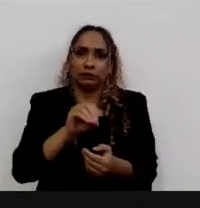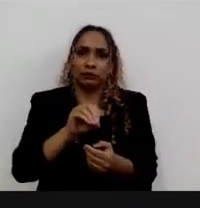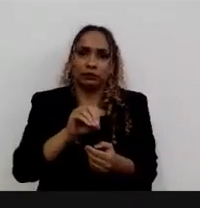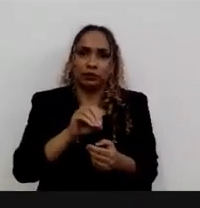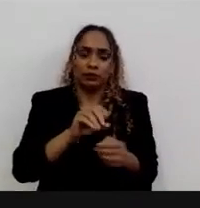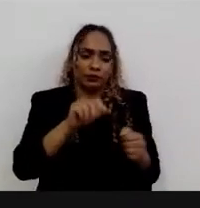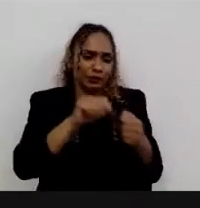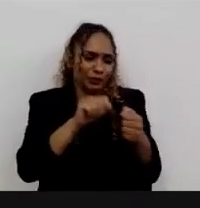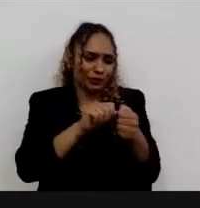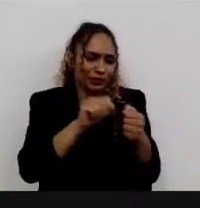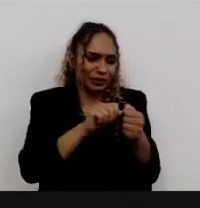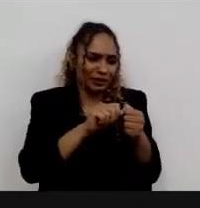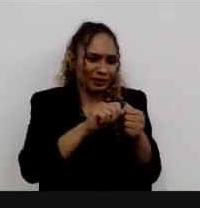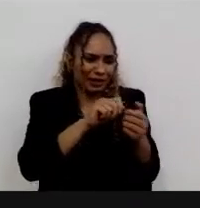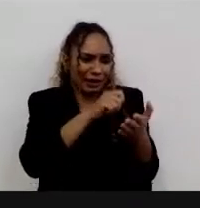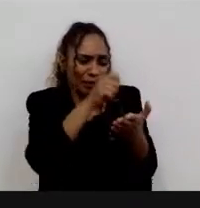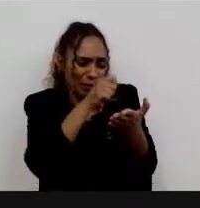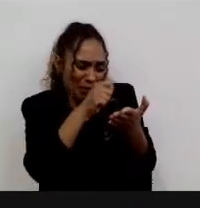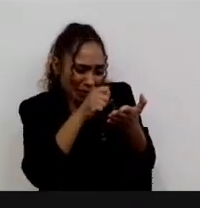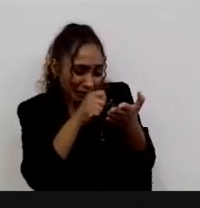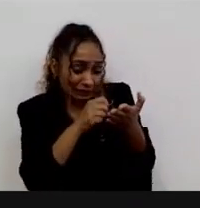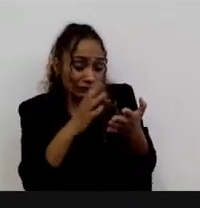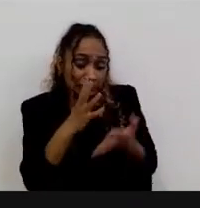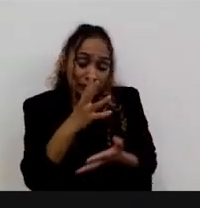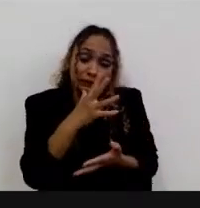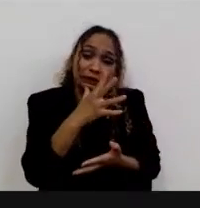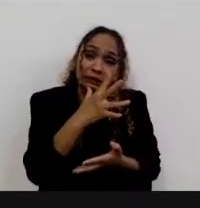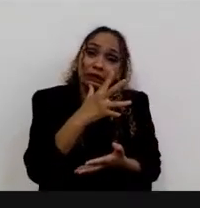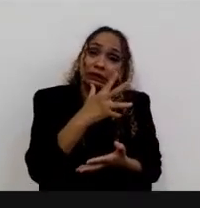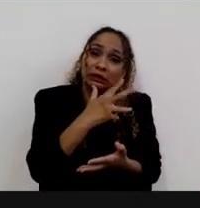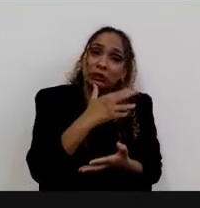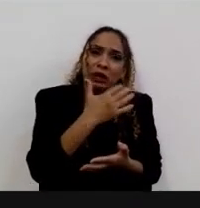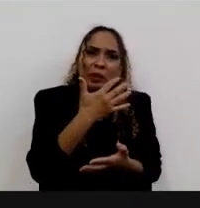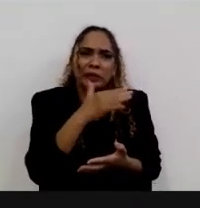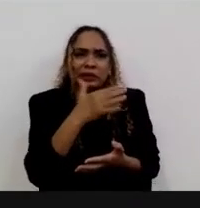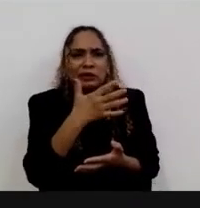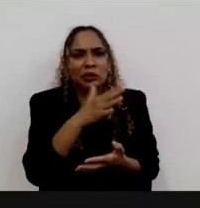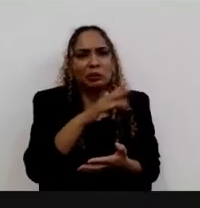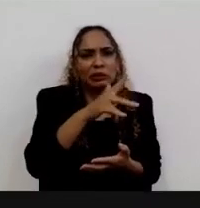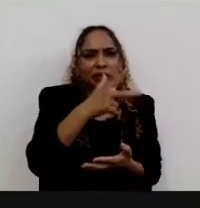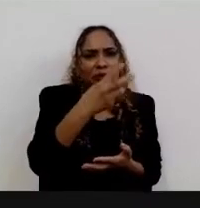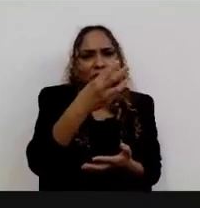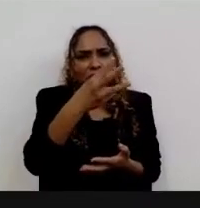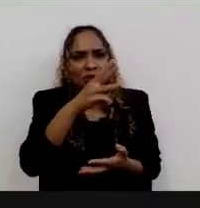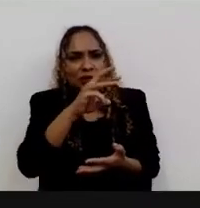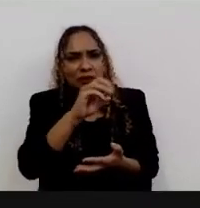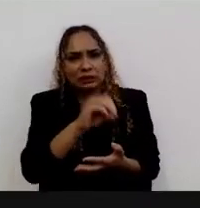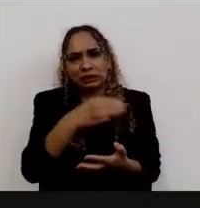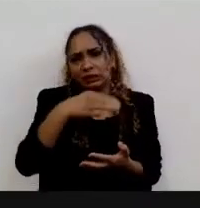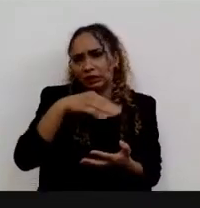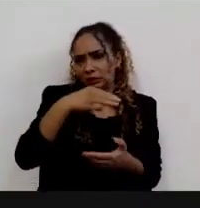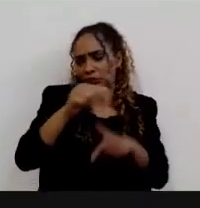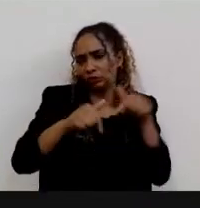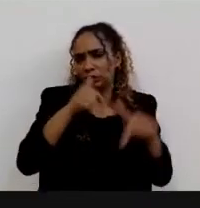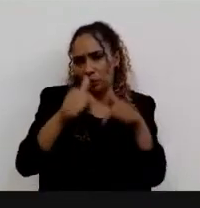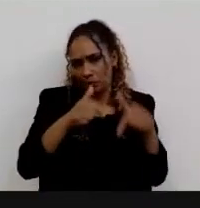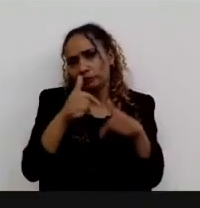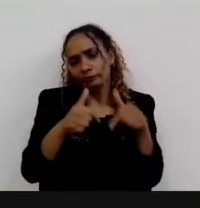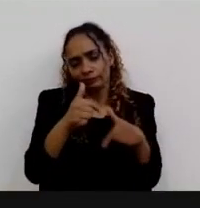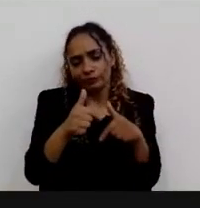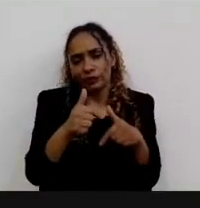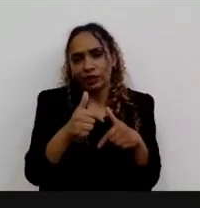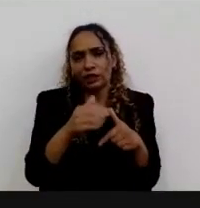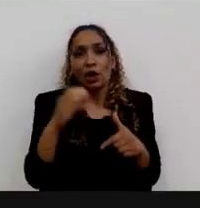fazer manualmente, iria demorar muito, né? Pelo menos aí umas meia hora de trabalho. Vamos fazer de forma